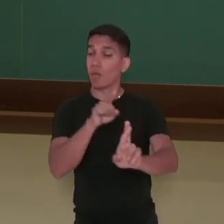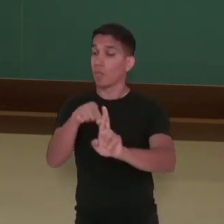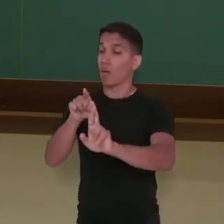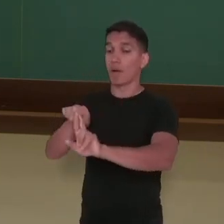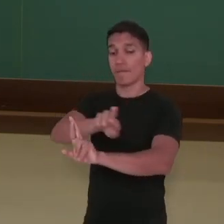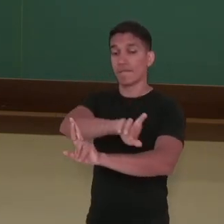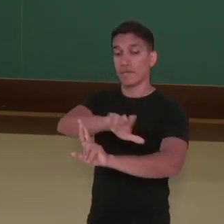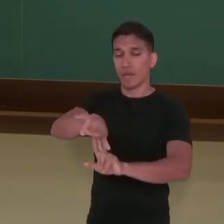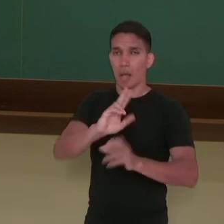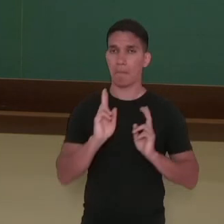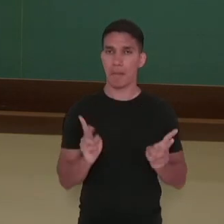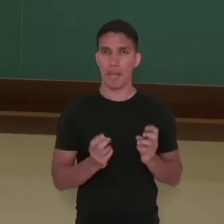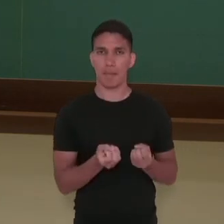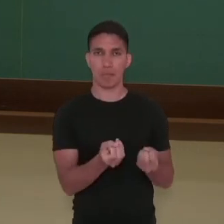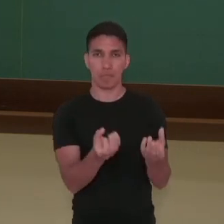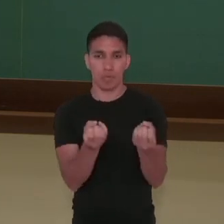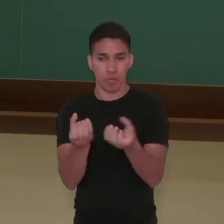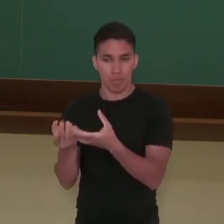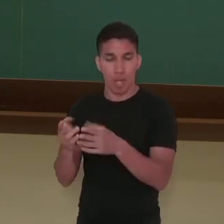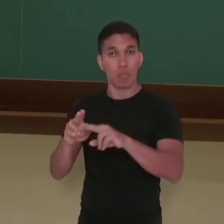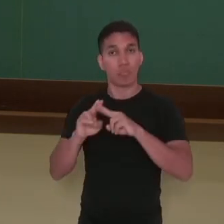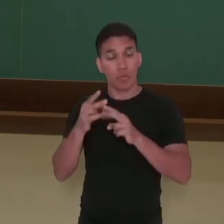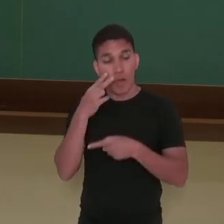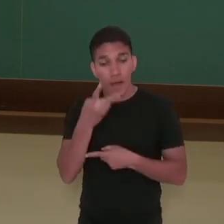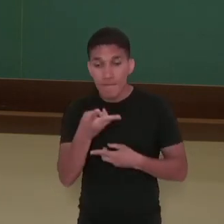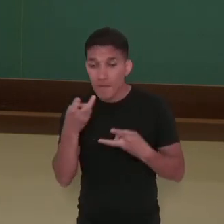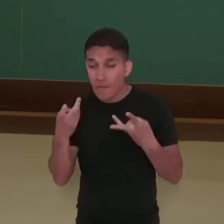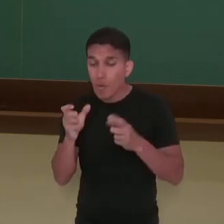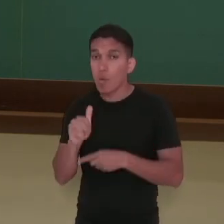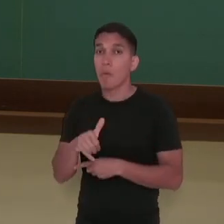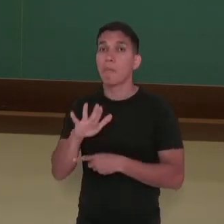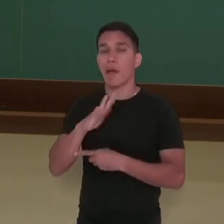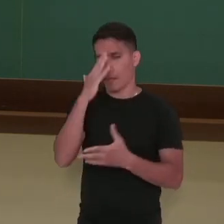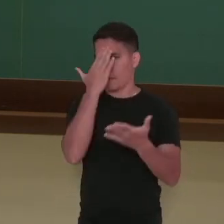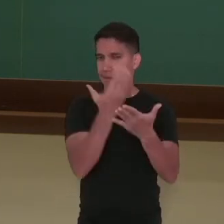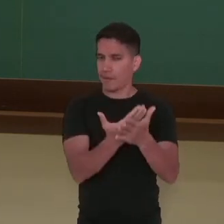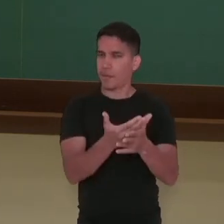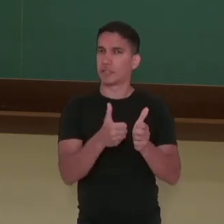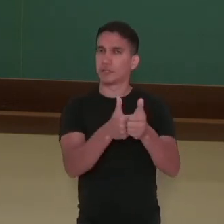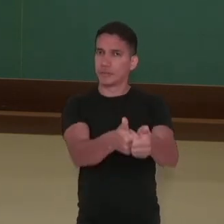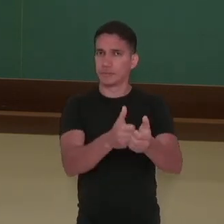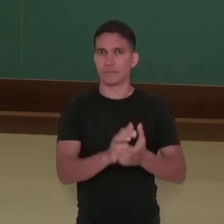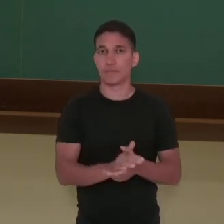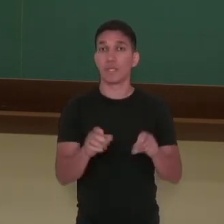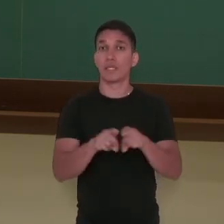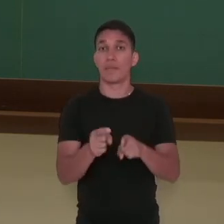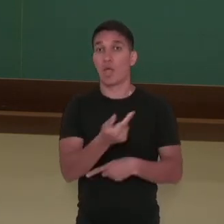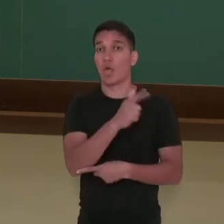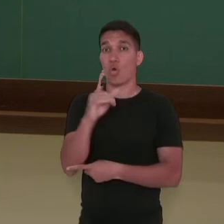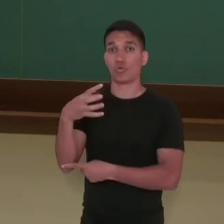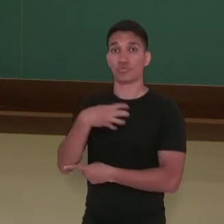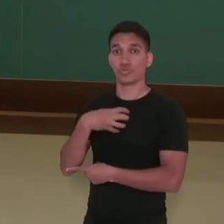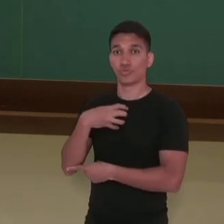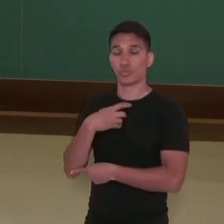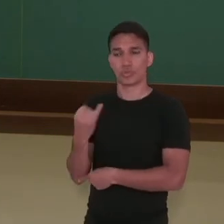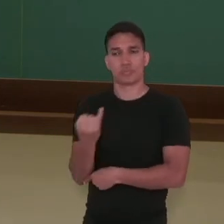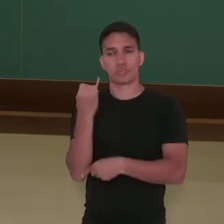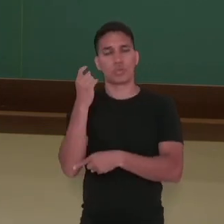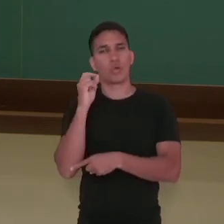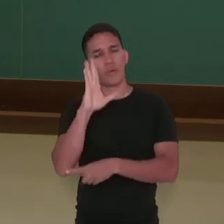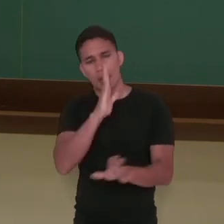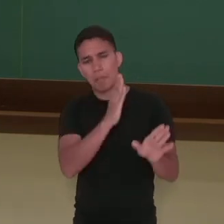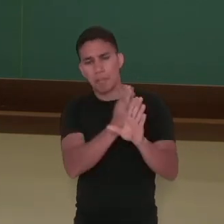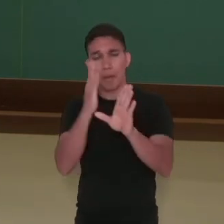notícia. Isto denota maior credibilidade da mensagem. Outro aspecto relevante é identificar se o